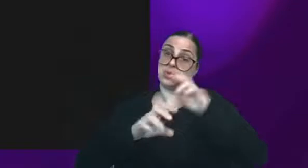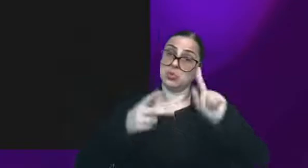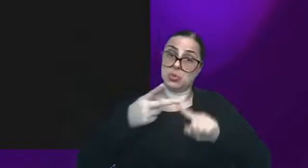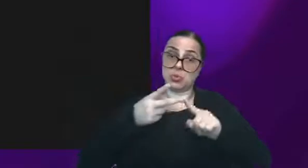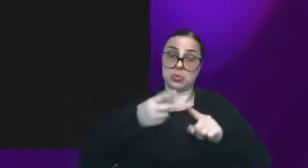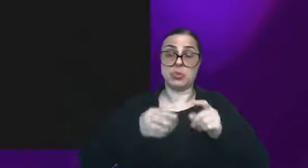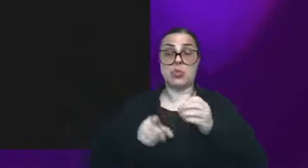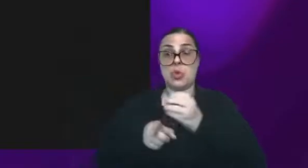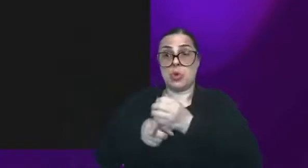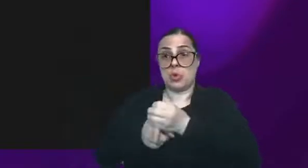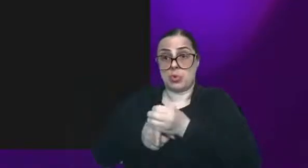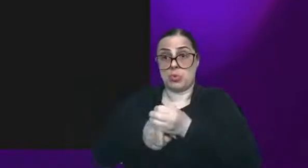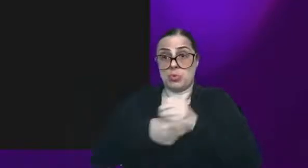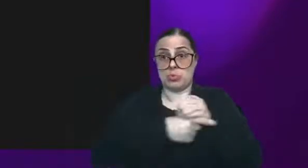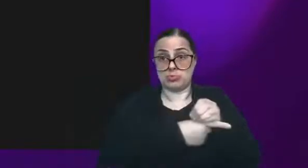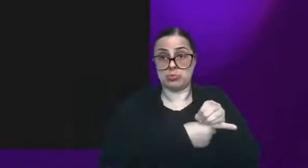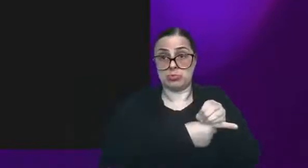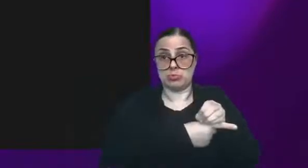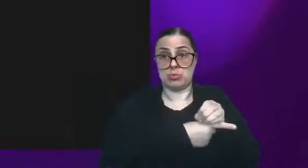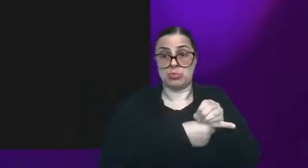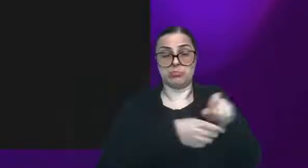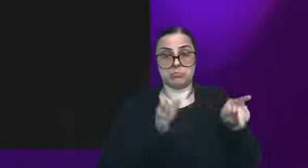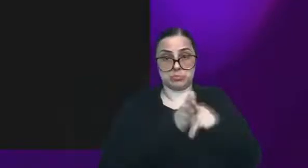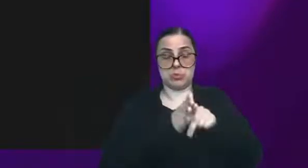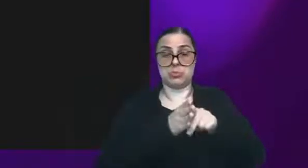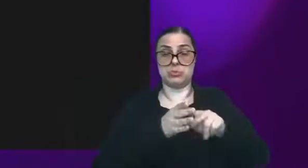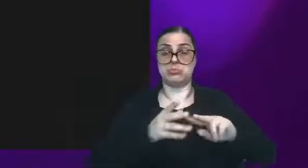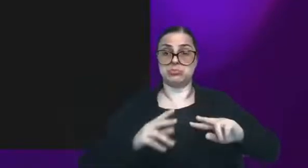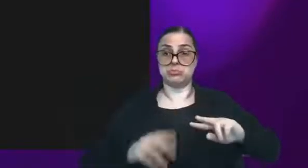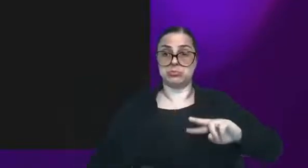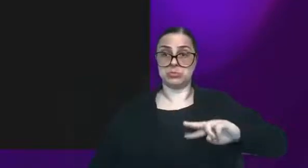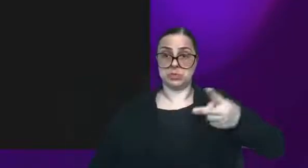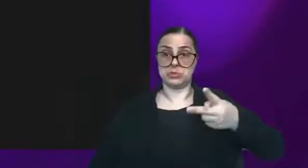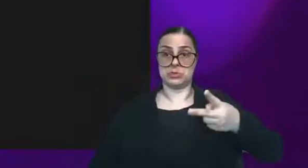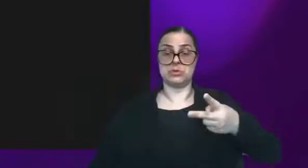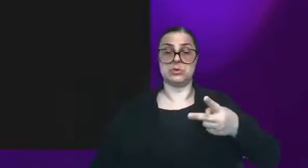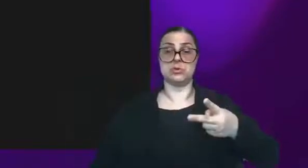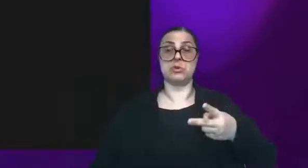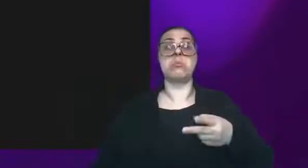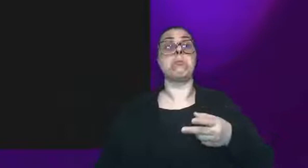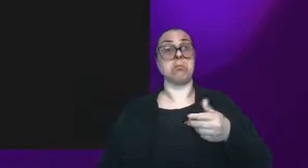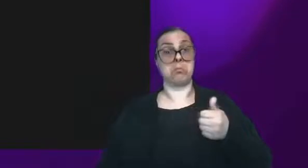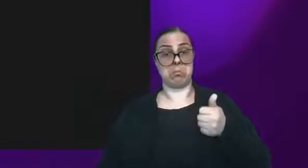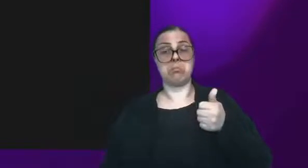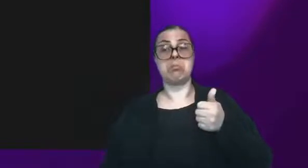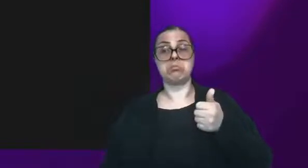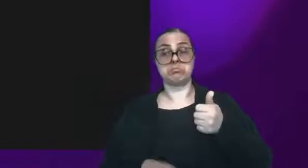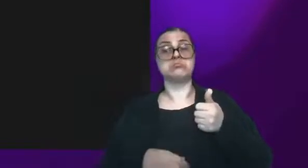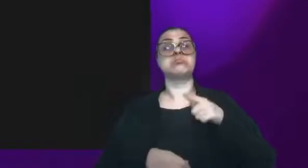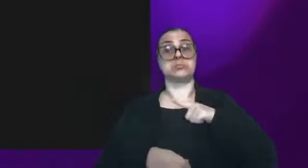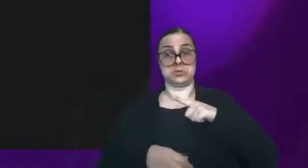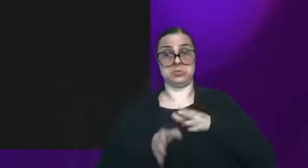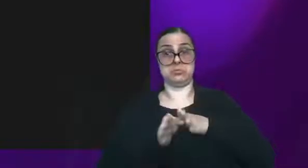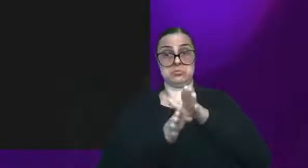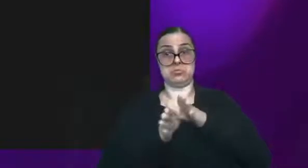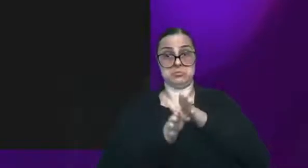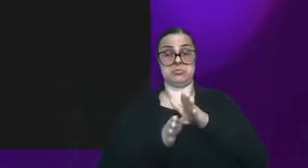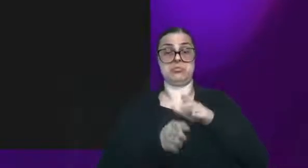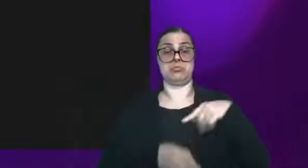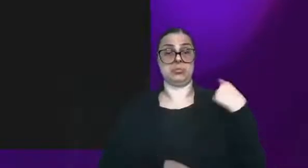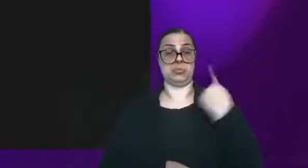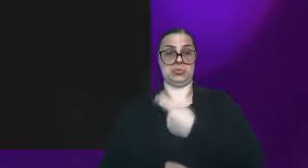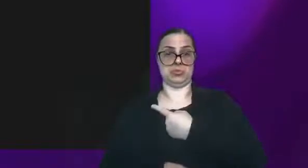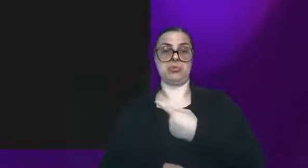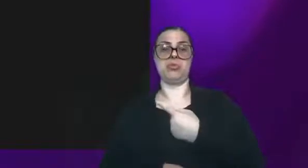Obrigado. Eu acho que, primeiro, em relação a esta indicação, nós fomos, de facto, dos primeiros a